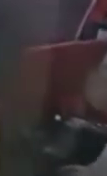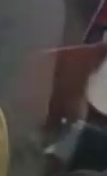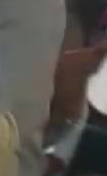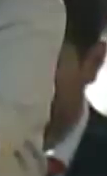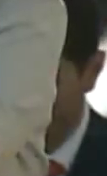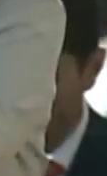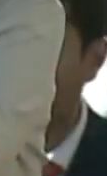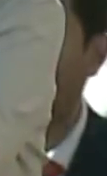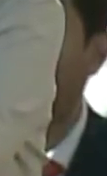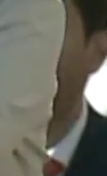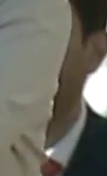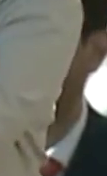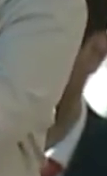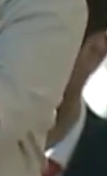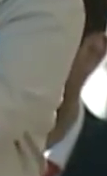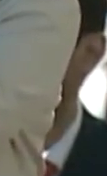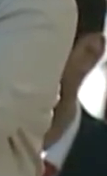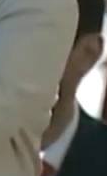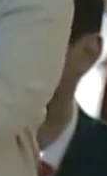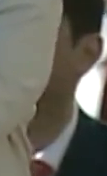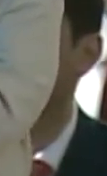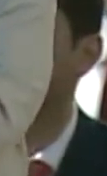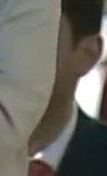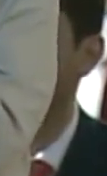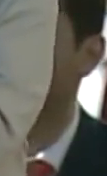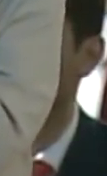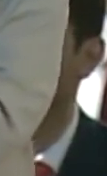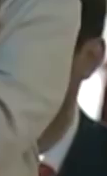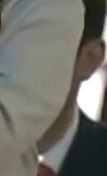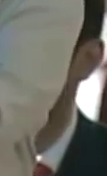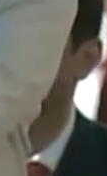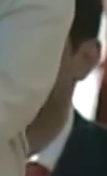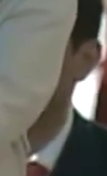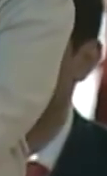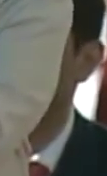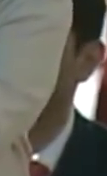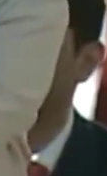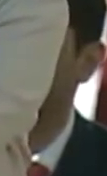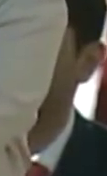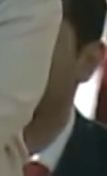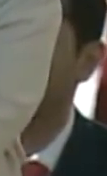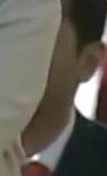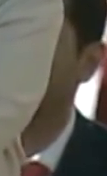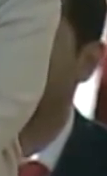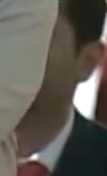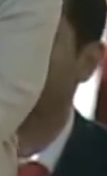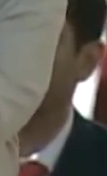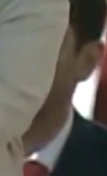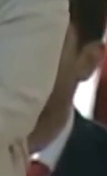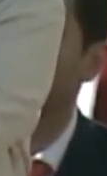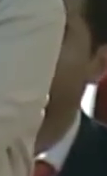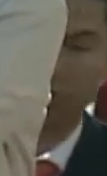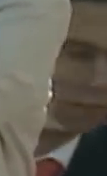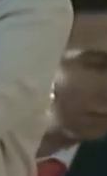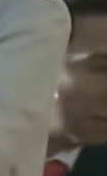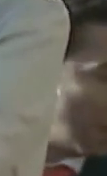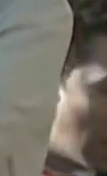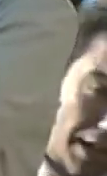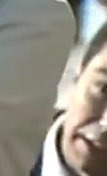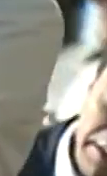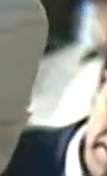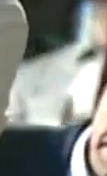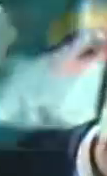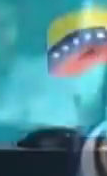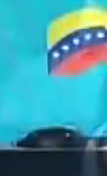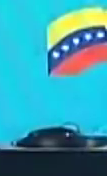são armados até o último pelo de cabelo, pero não são invencíveis e serão derrotados, presidente Nicolás Maduro. Um